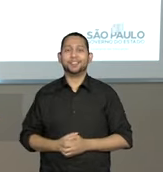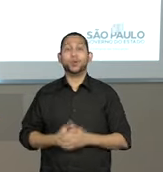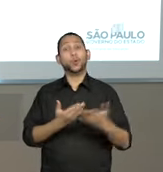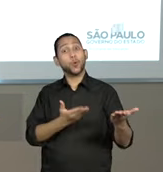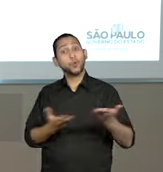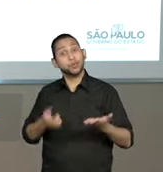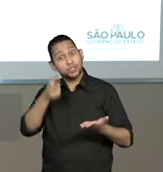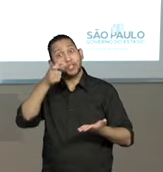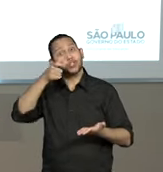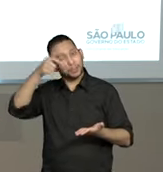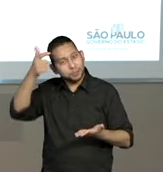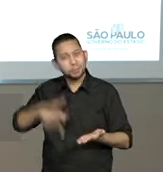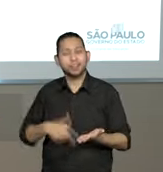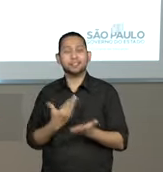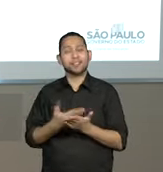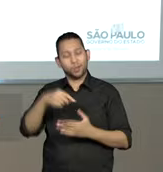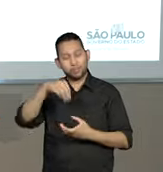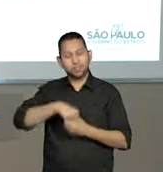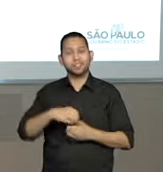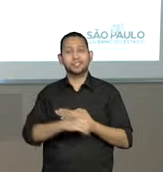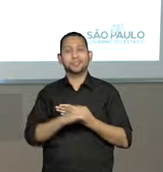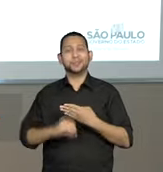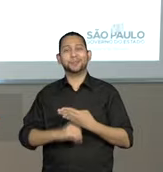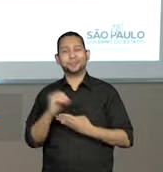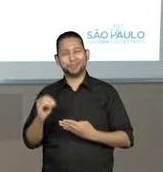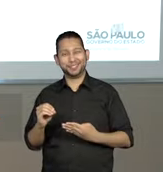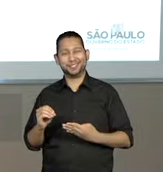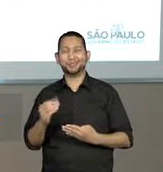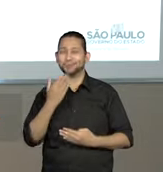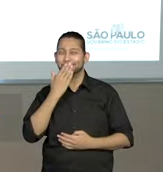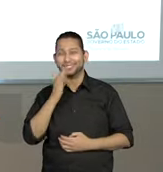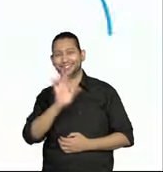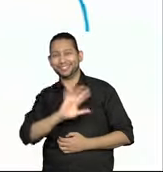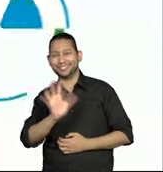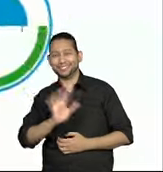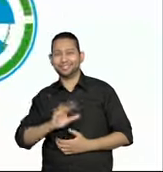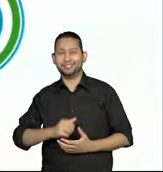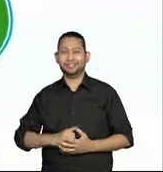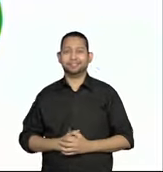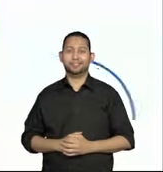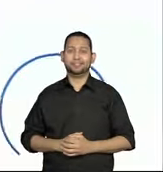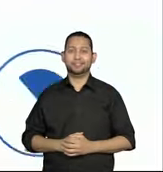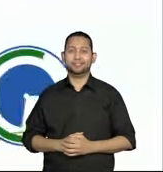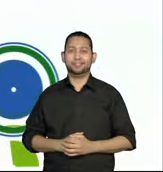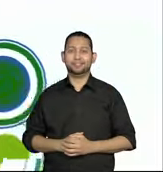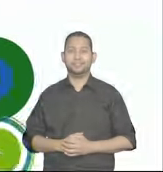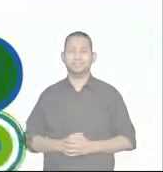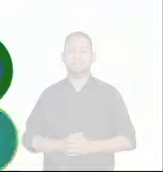assistirem às outras aulas do Centro de Mídias e até a próxima.